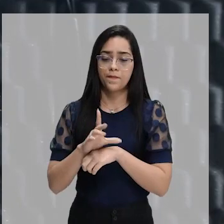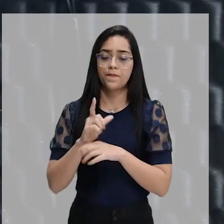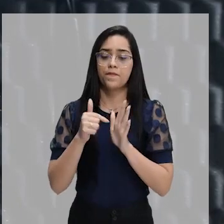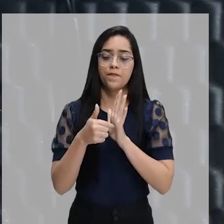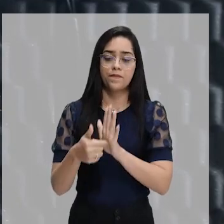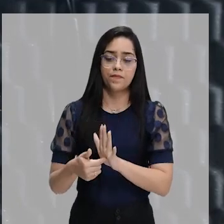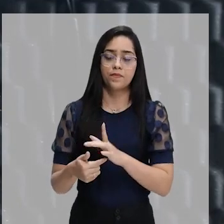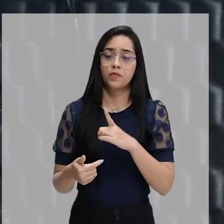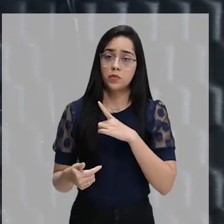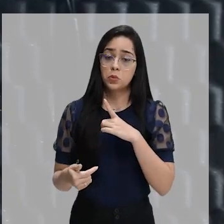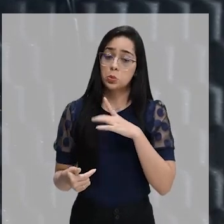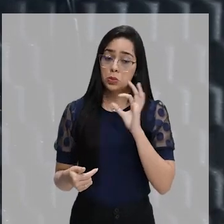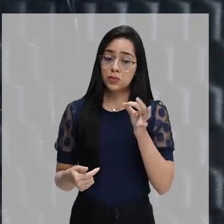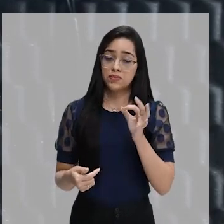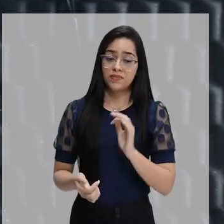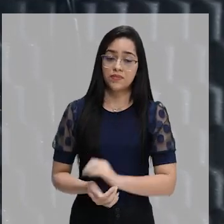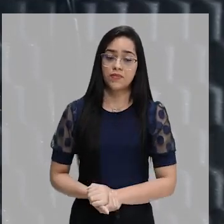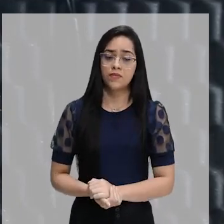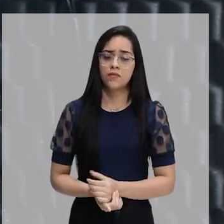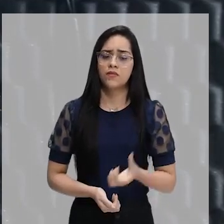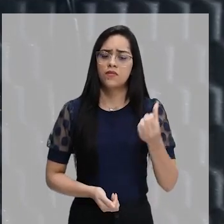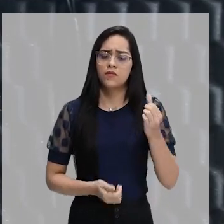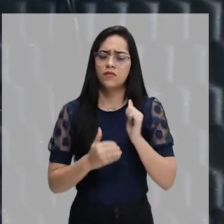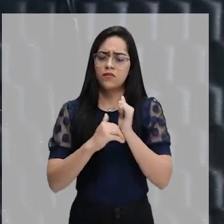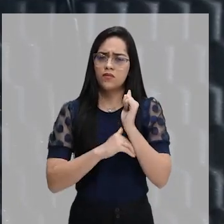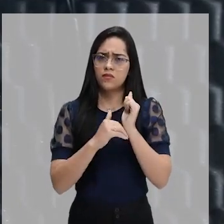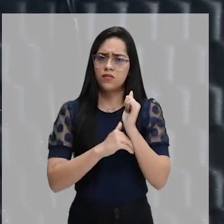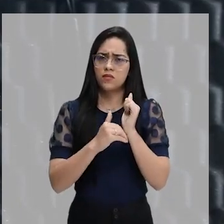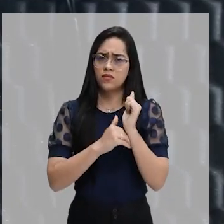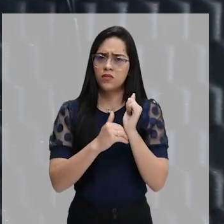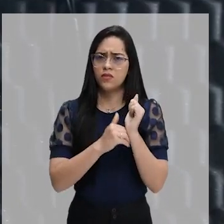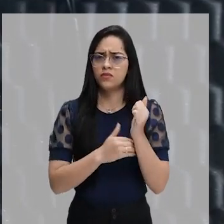revela a concepção, tá certa. Senso de mistério,